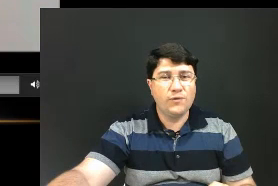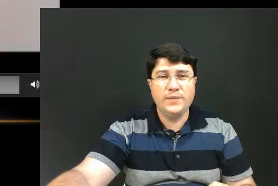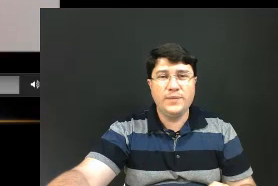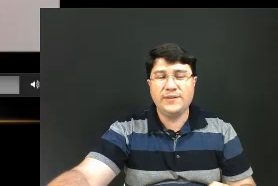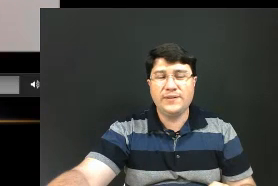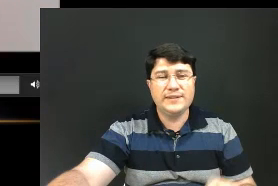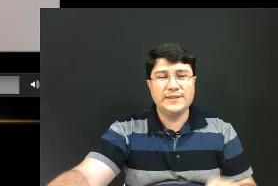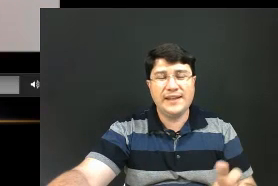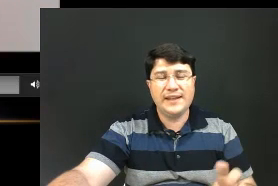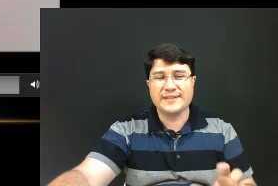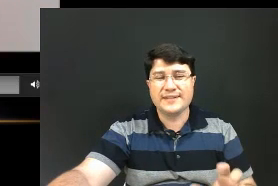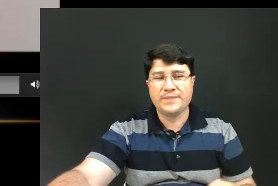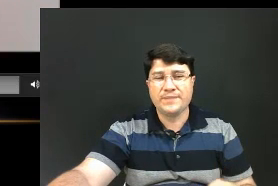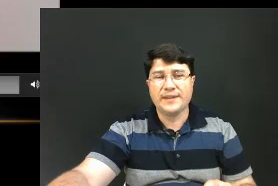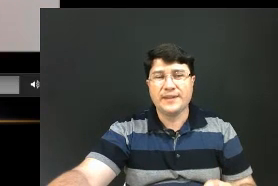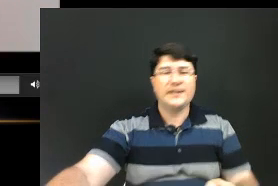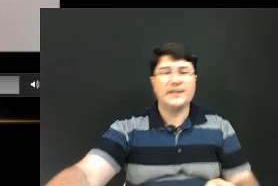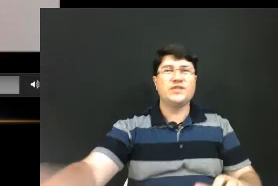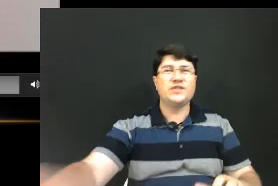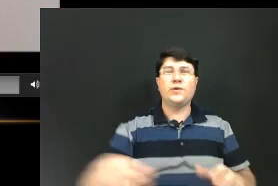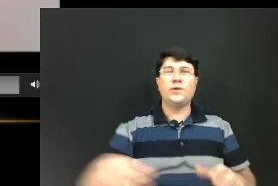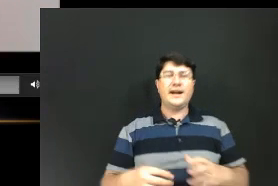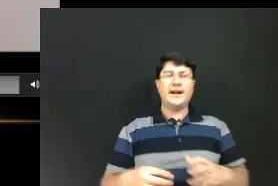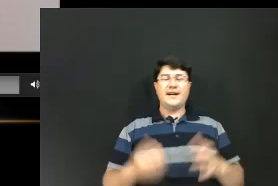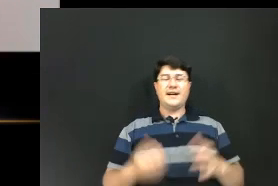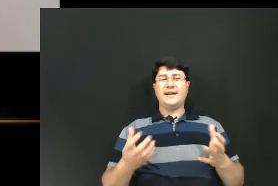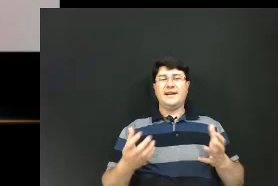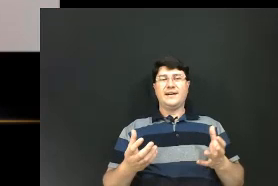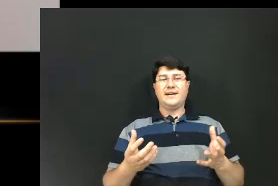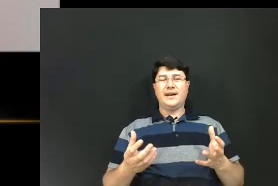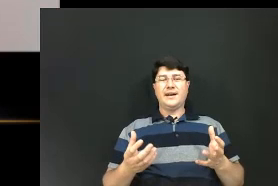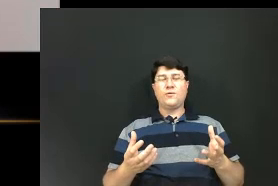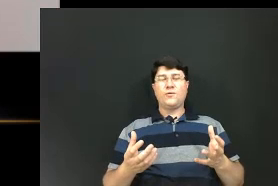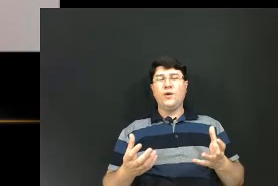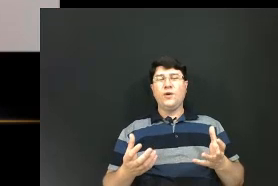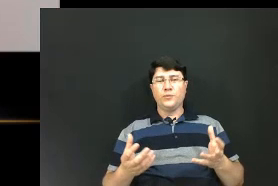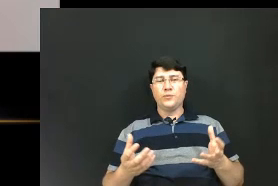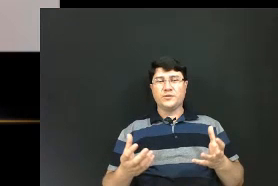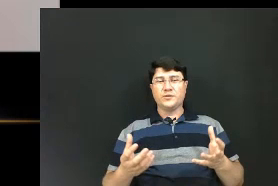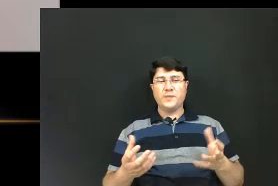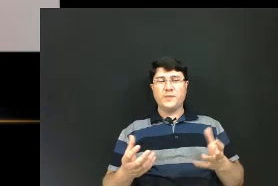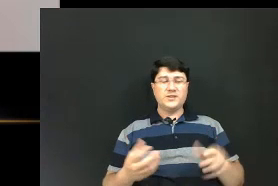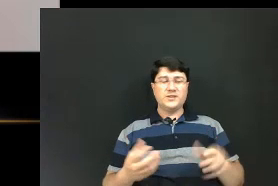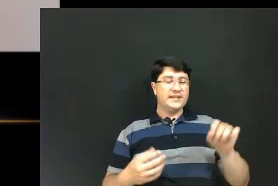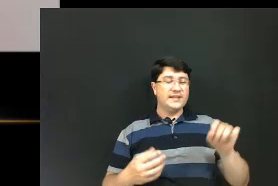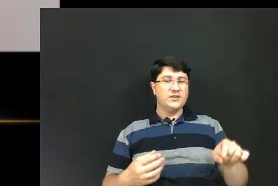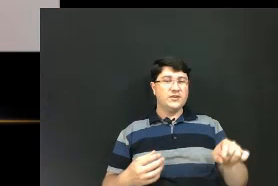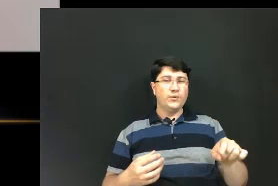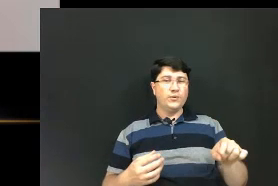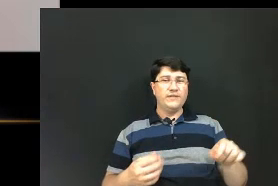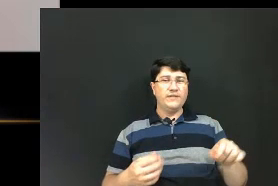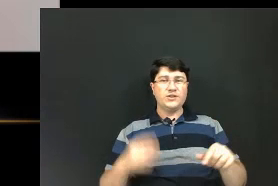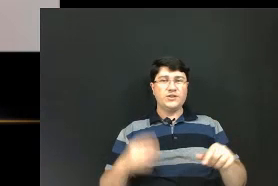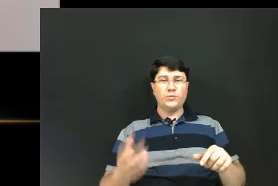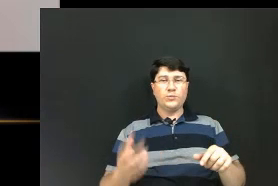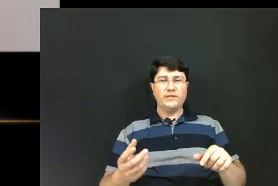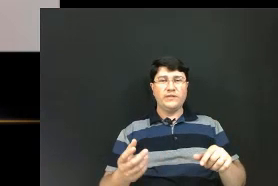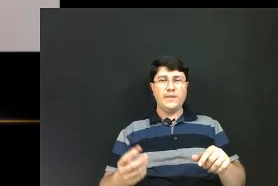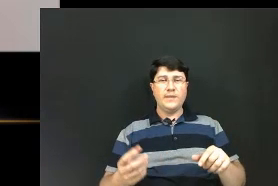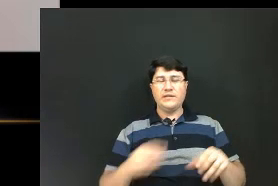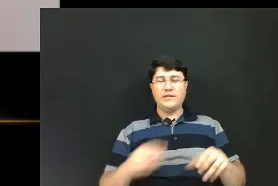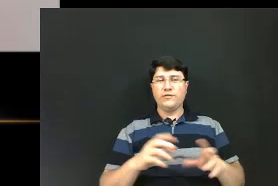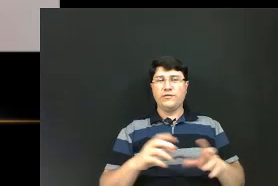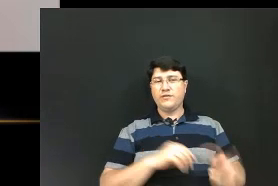Então, não combina com a língua de sinais. Se a gente vai colocar cor no ponto de espaço, a gente está dizendo que um ponto é verde, outro